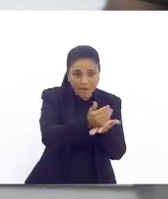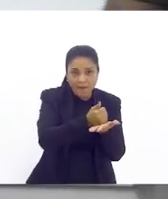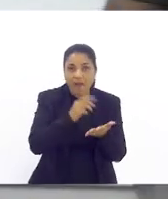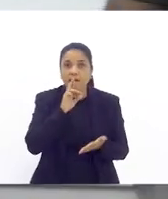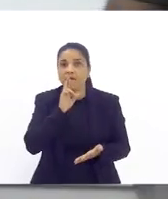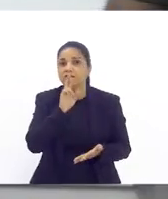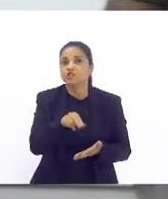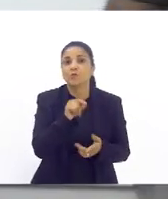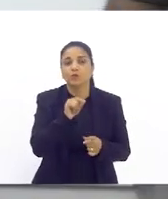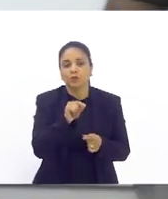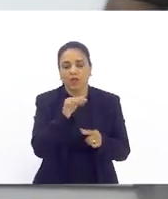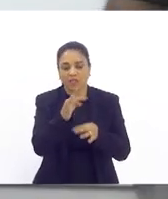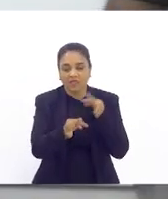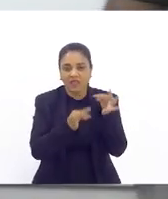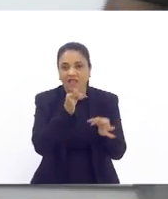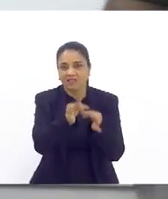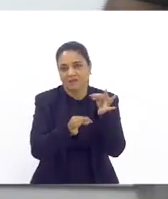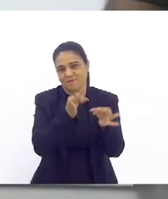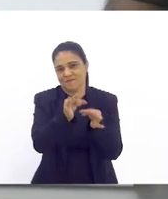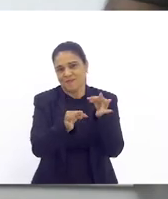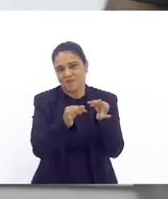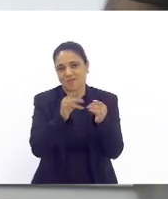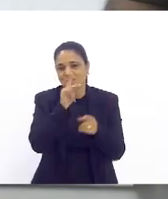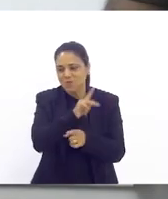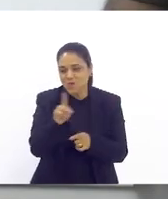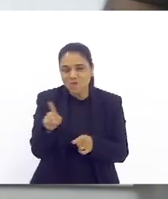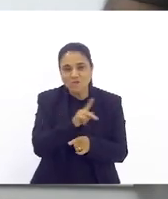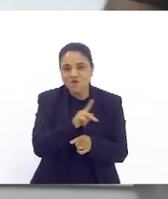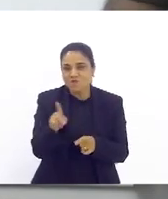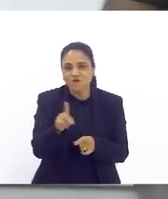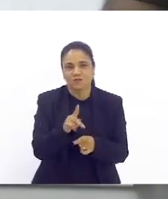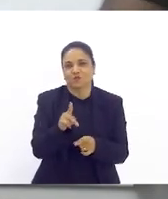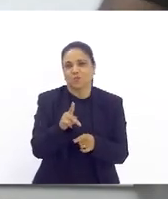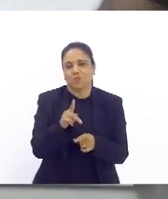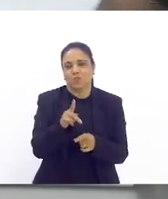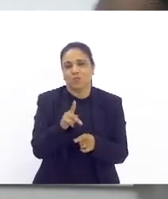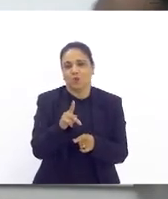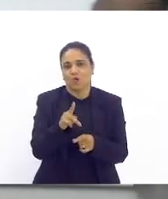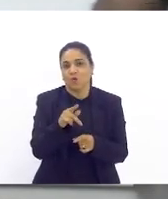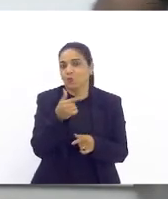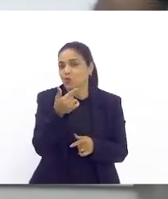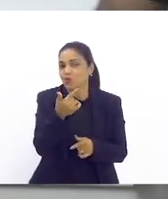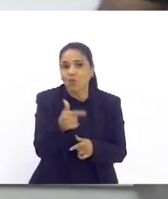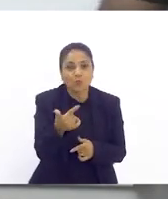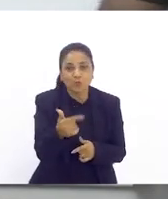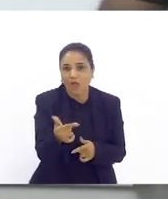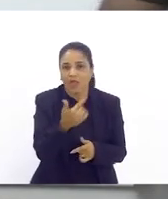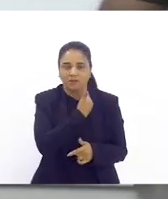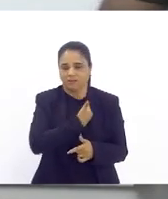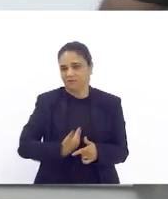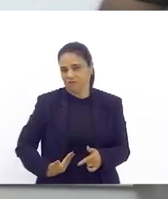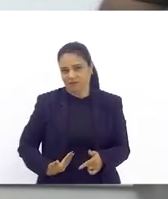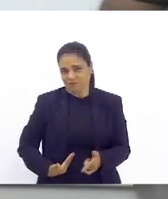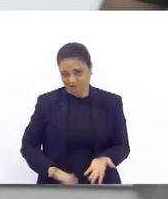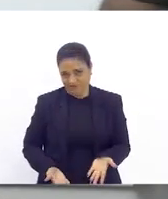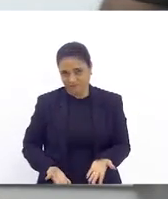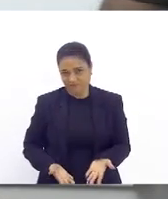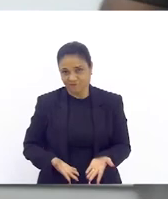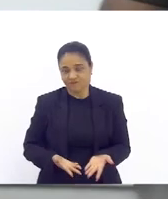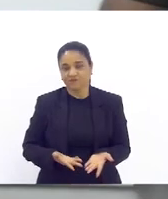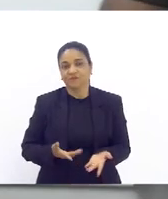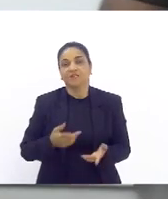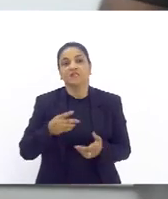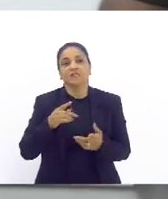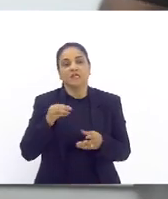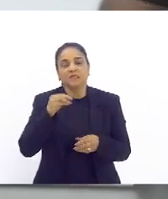do tratamento que os professores do nosso Estado recebem do governo E então ainda dentro desse aspecto